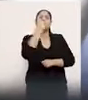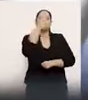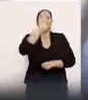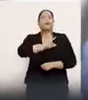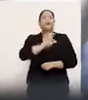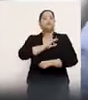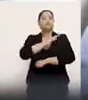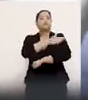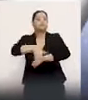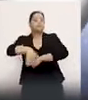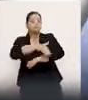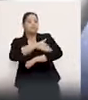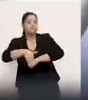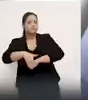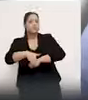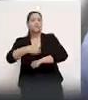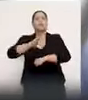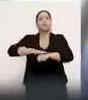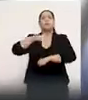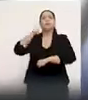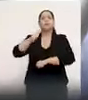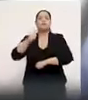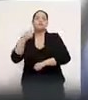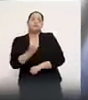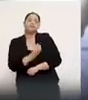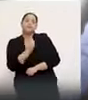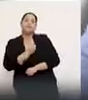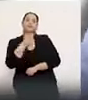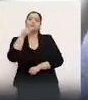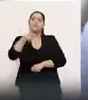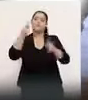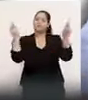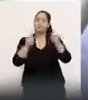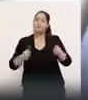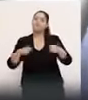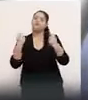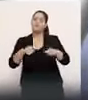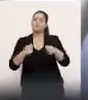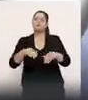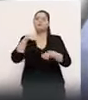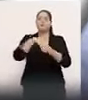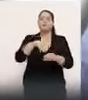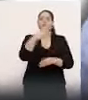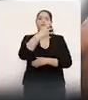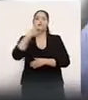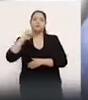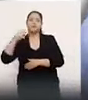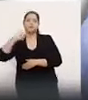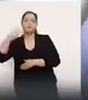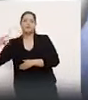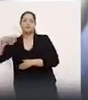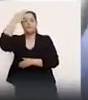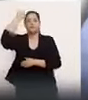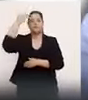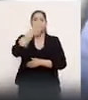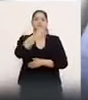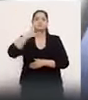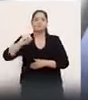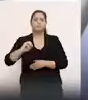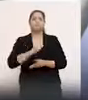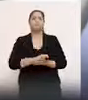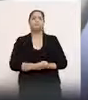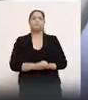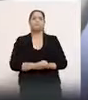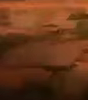devida valorização. A polícia na rua é a garantia da vida e da paz que você precisa. Vote 40333 e